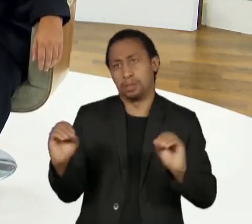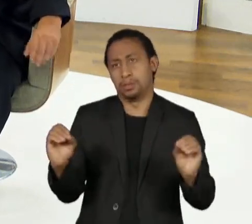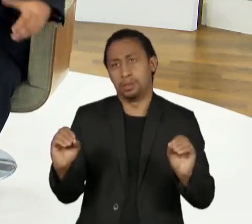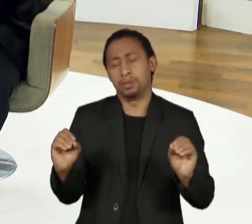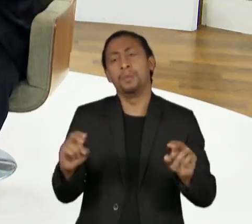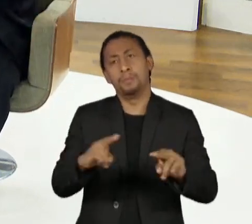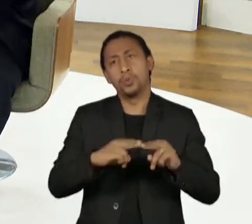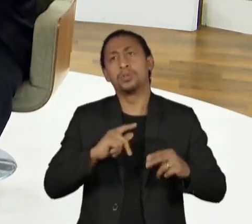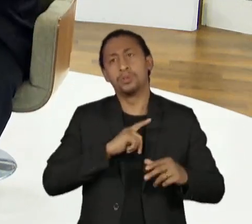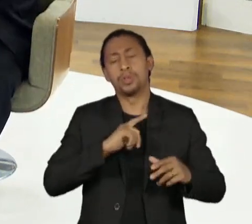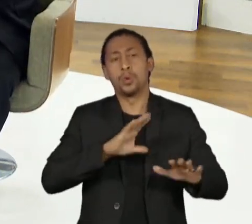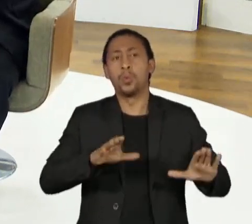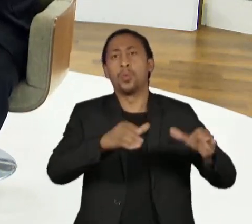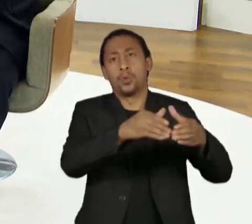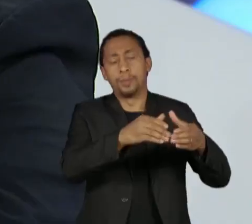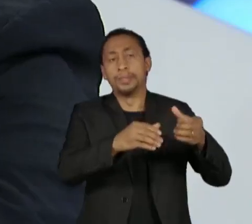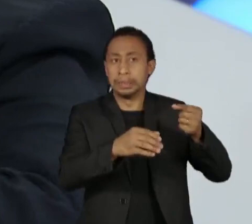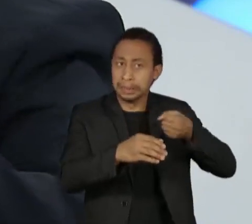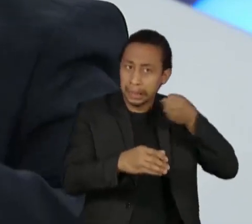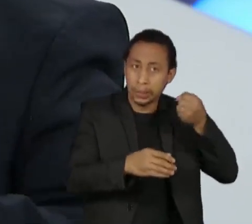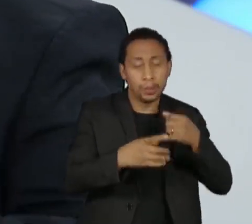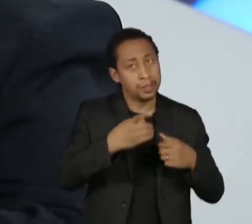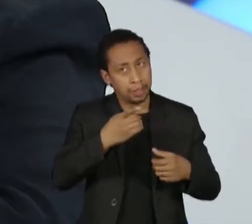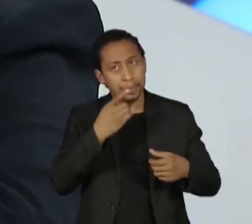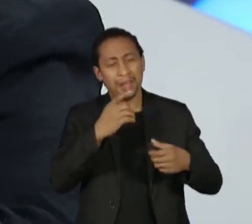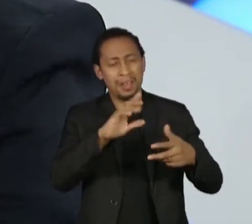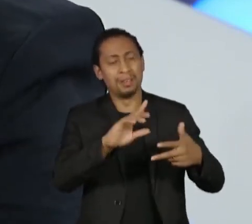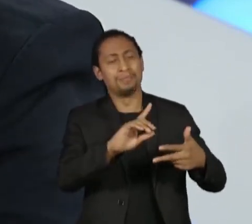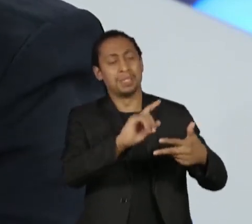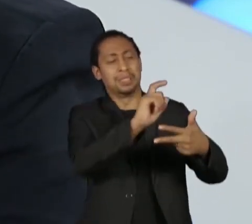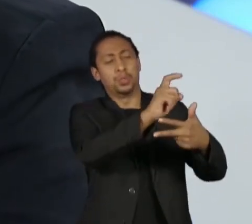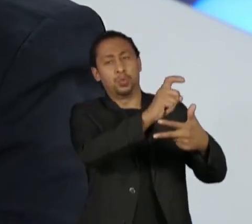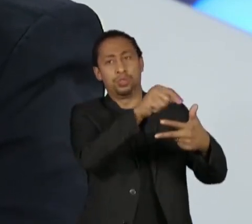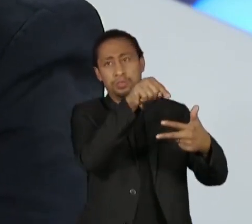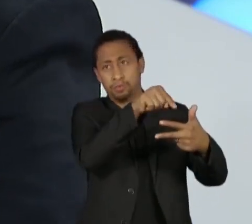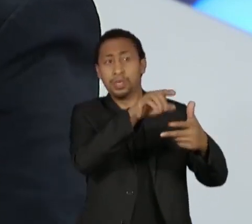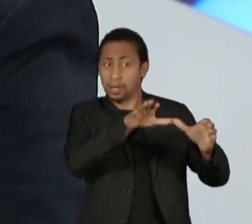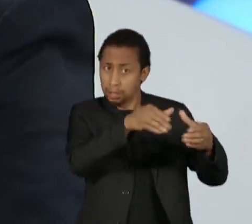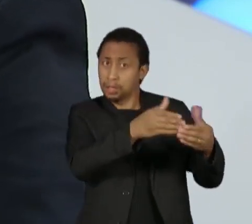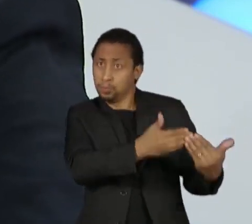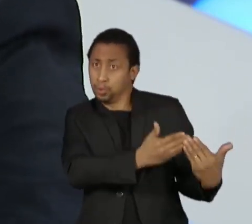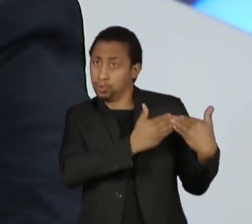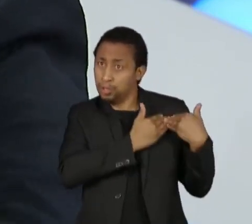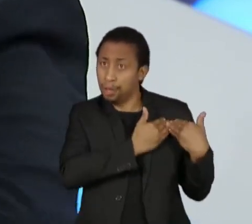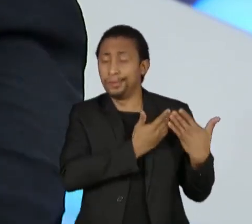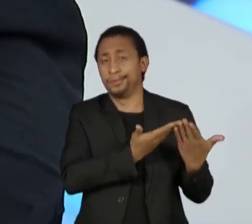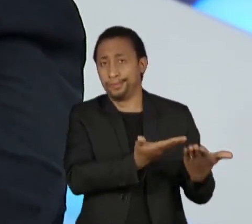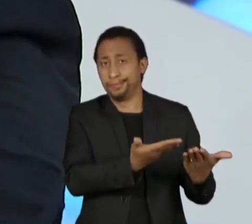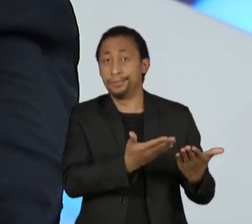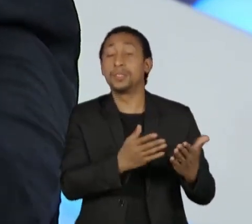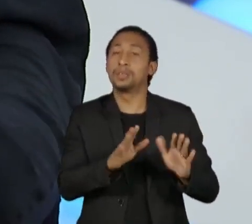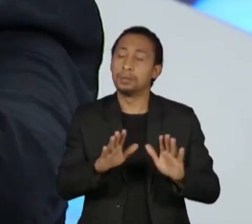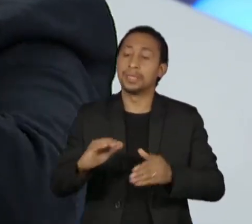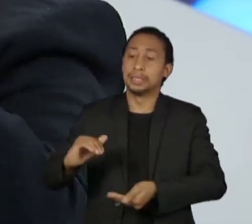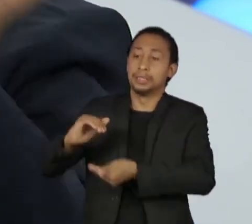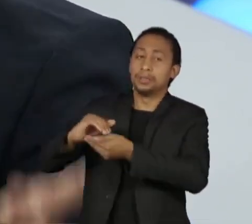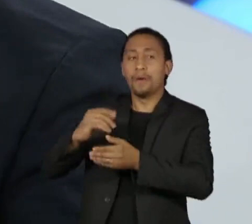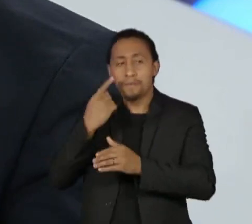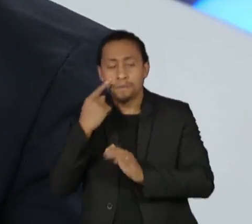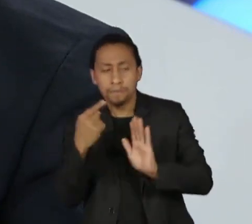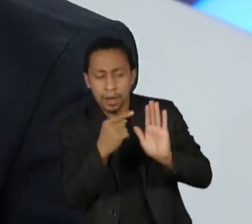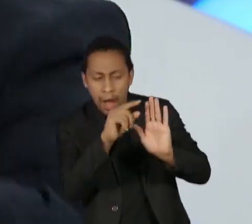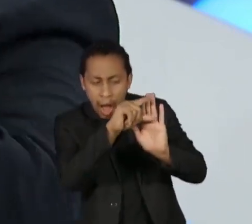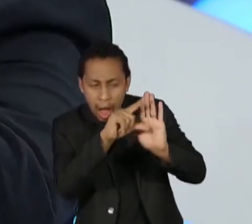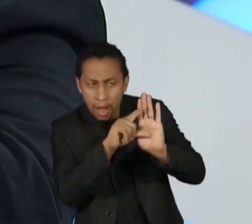Executivo. E nós temos o Judiciário, que avalia a compatibilidade dos atos normativos, ou seja, das leis, dos